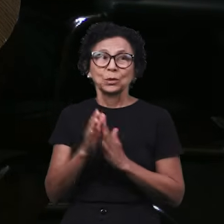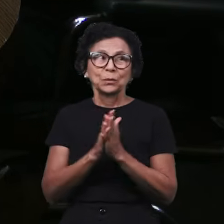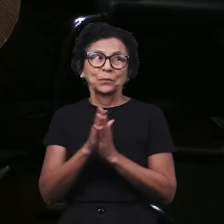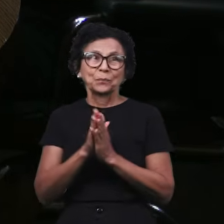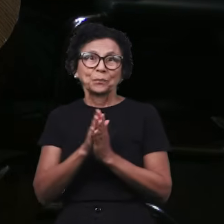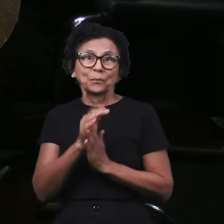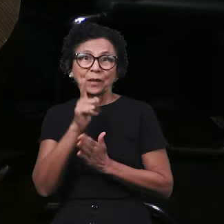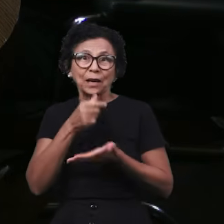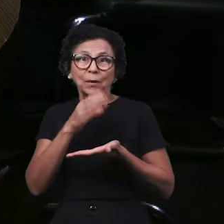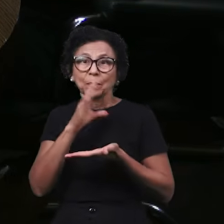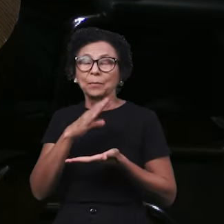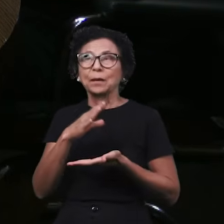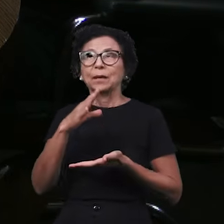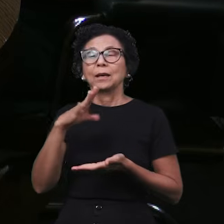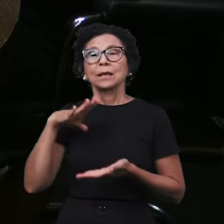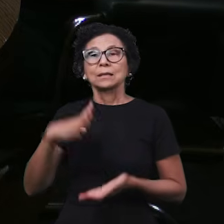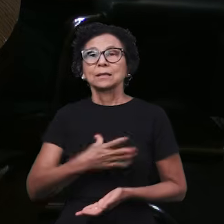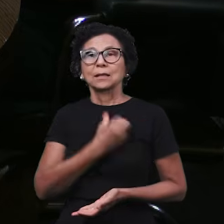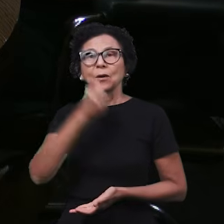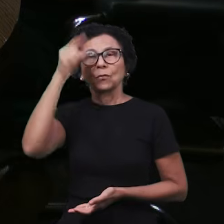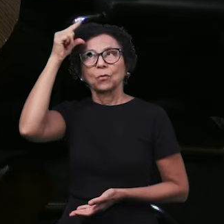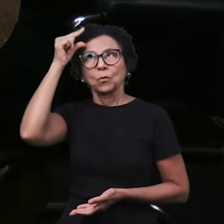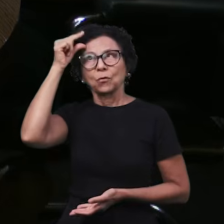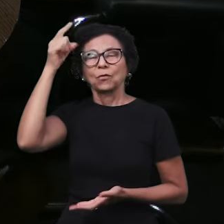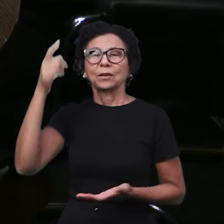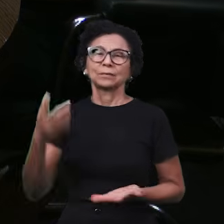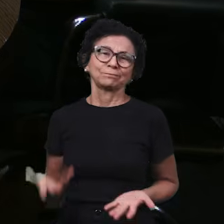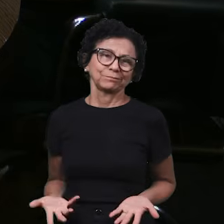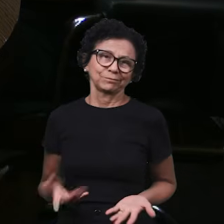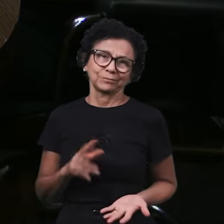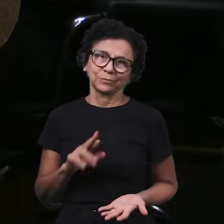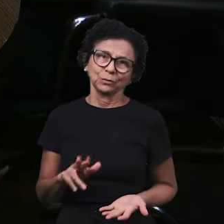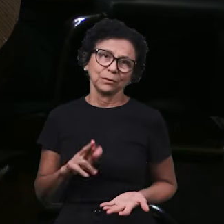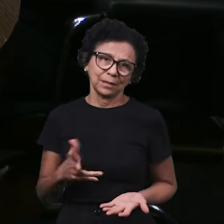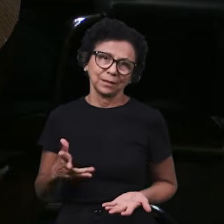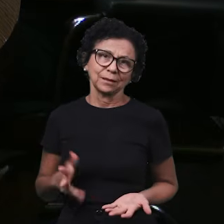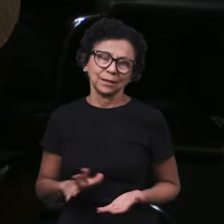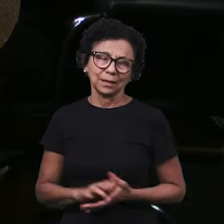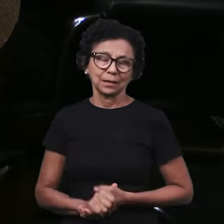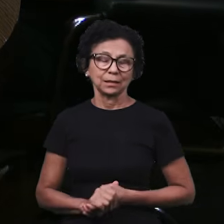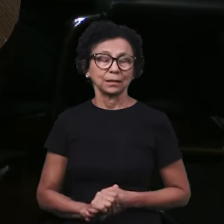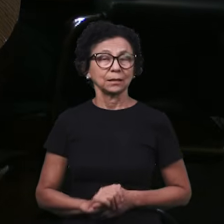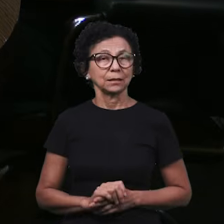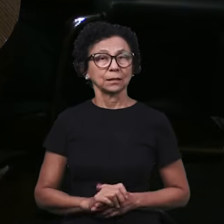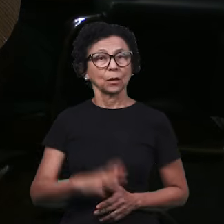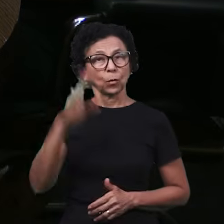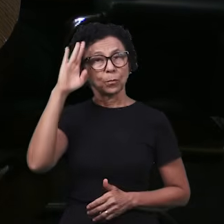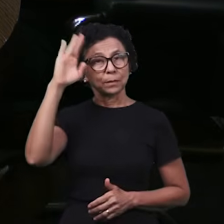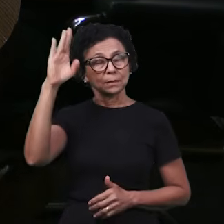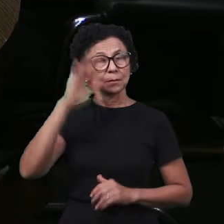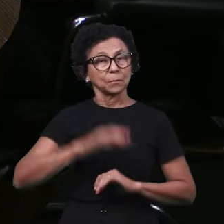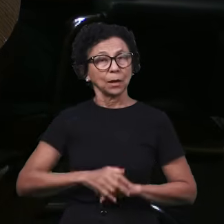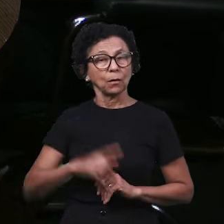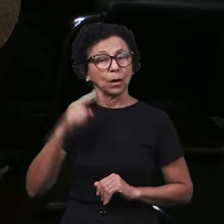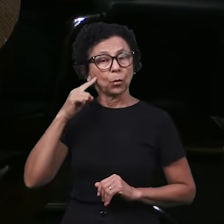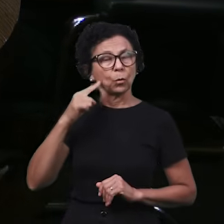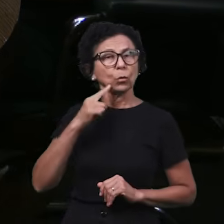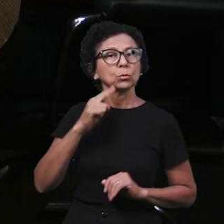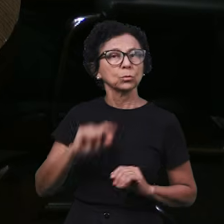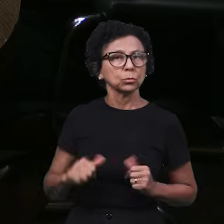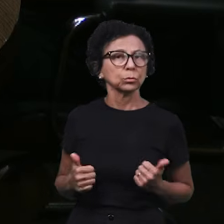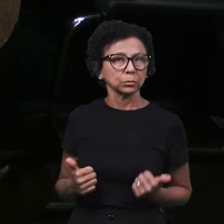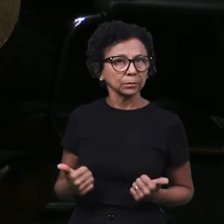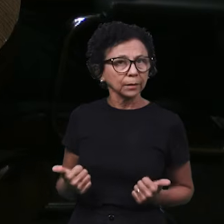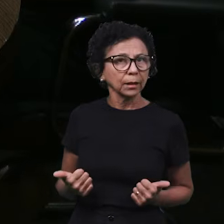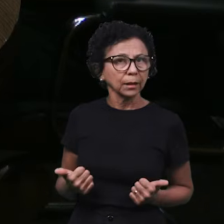Exatamente. Né? Então, nós vamos pensar qual é o meu público-alvo, primeiramente. O surdo já conhece a palavra? Show de bola, dá para fazer as